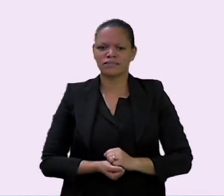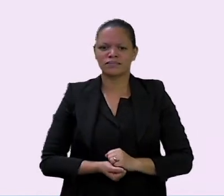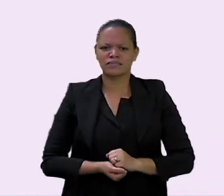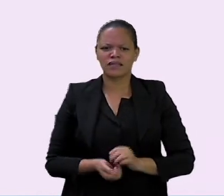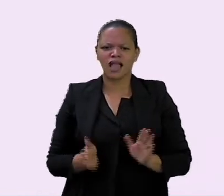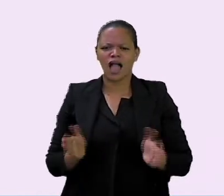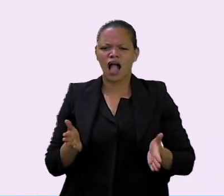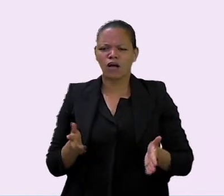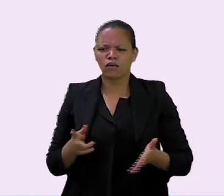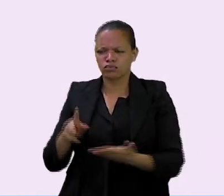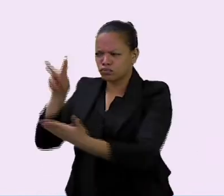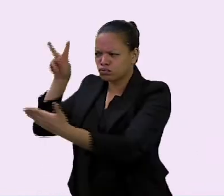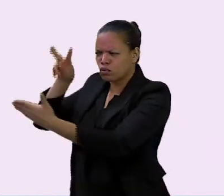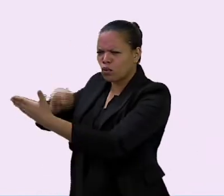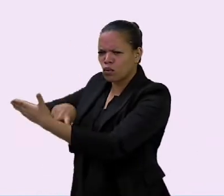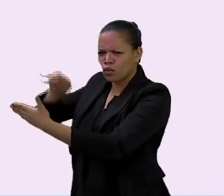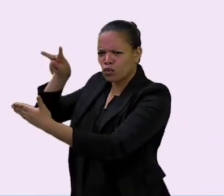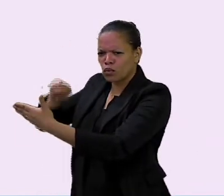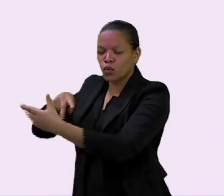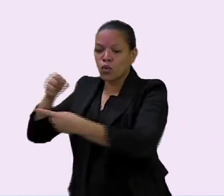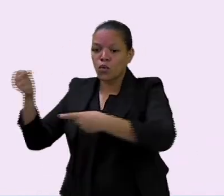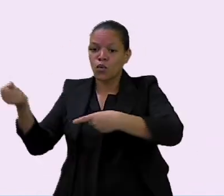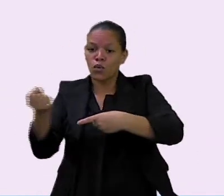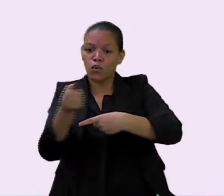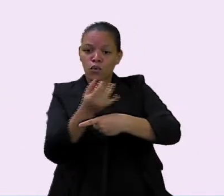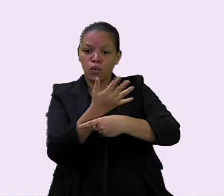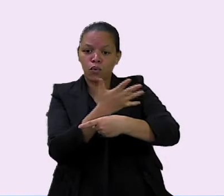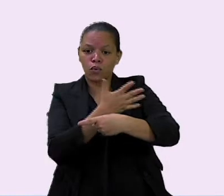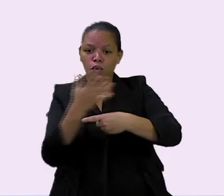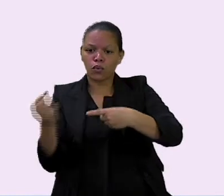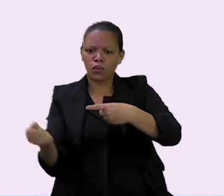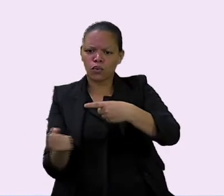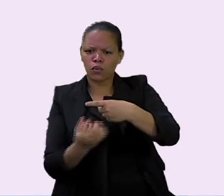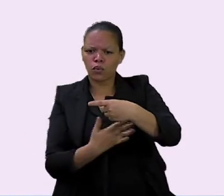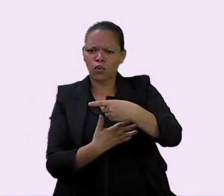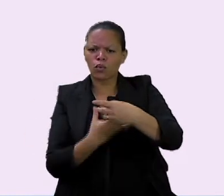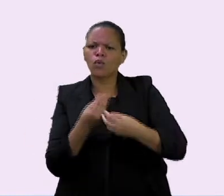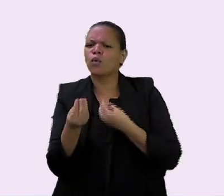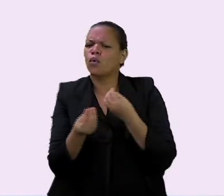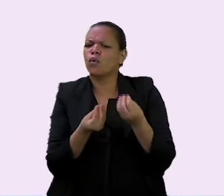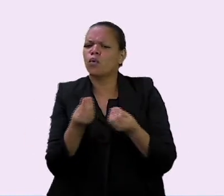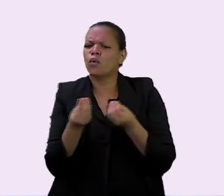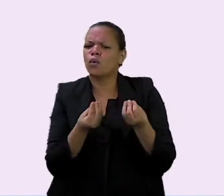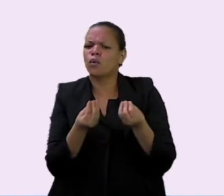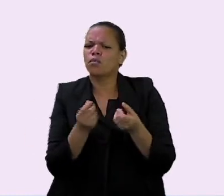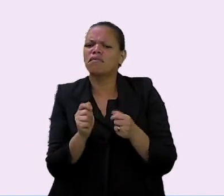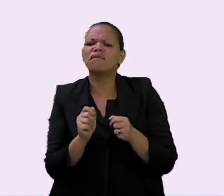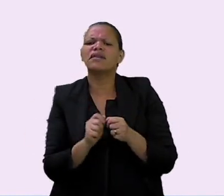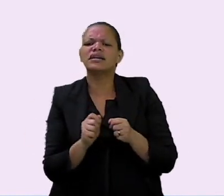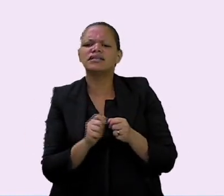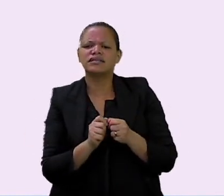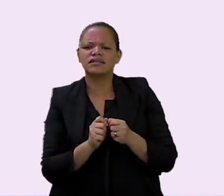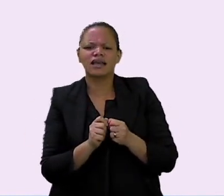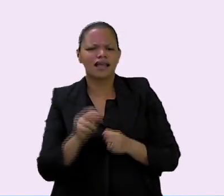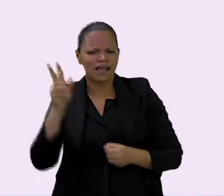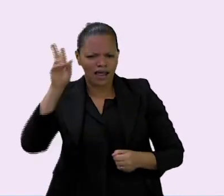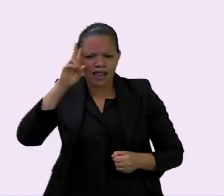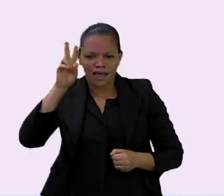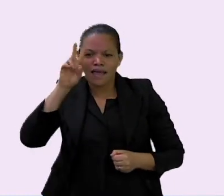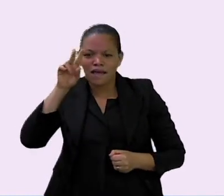Leitura de frações. Lembra, lá no início eu perguntei para vocês se vocês sabiam fazer leitura, se vocês